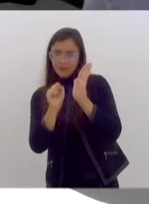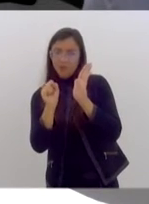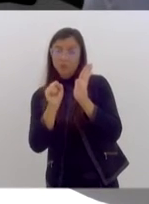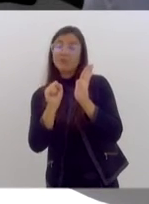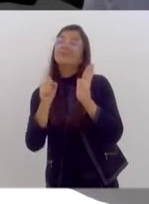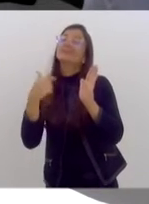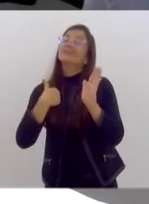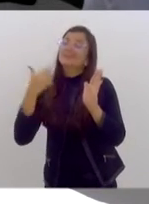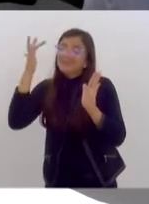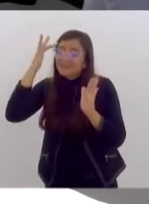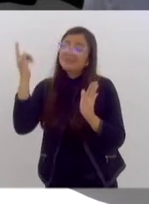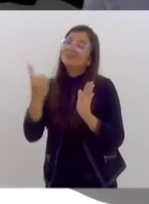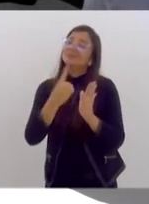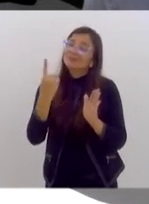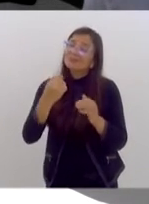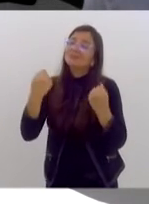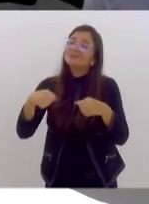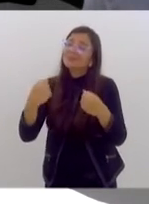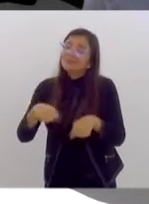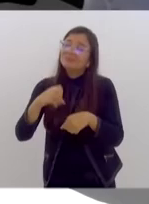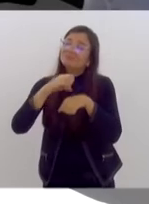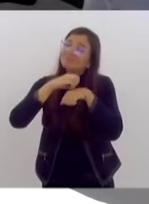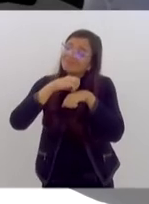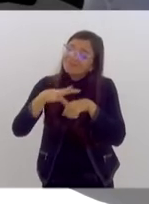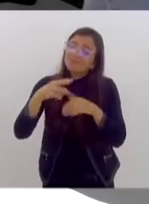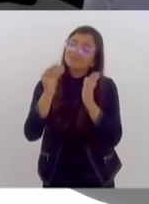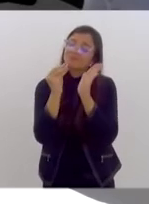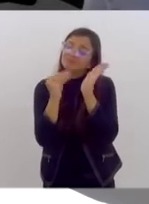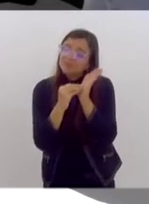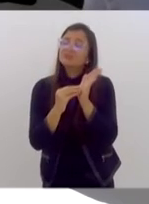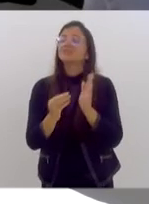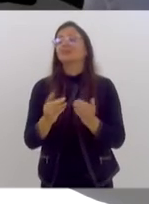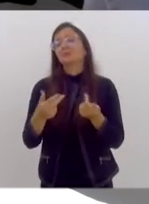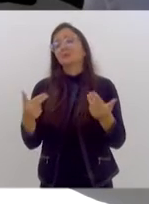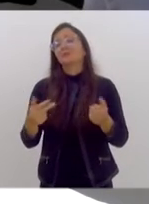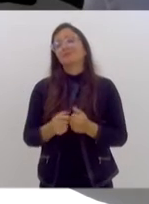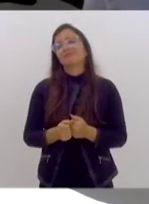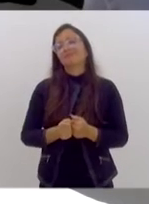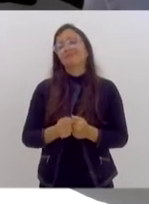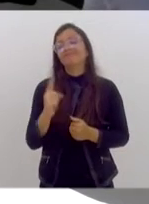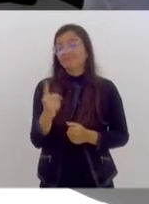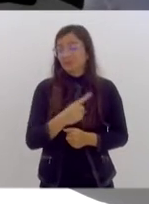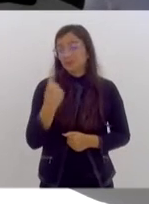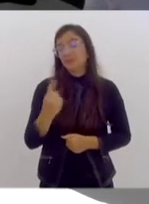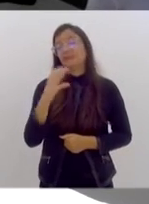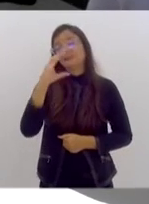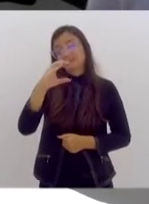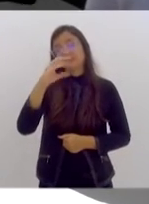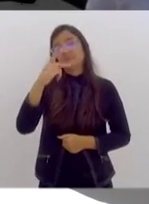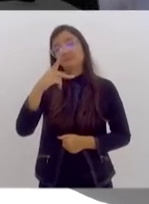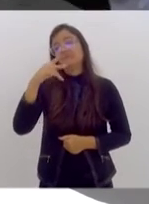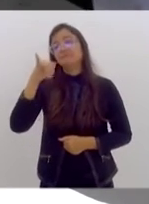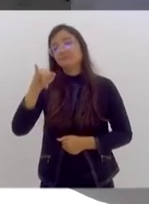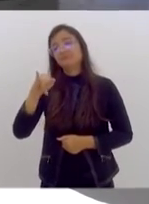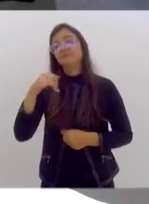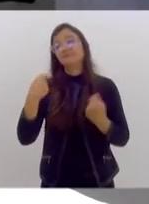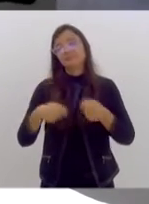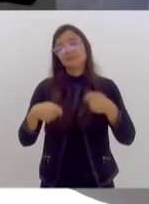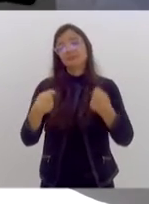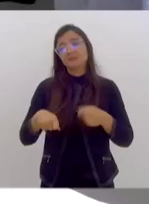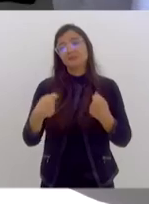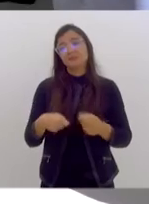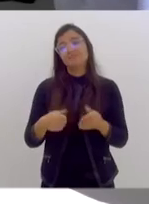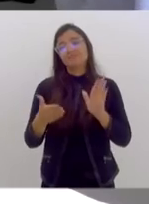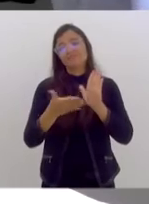uma indicação valdec eu acho que tem que sair aqui da CPI é uma